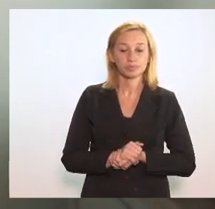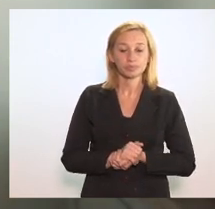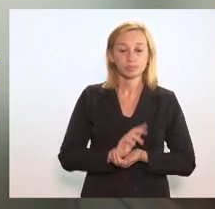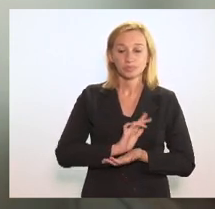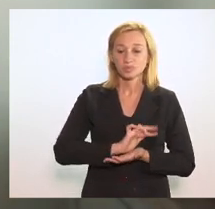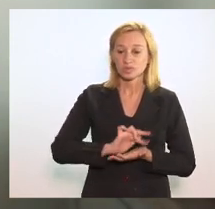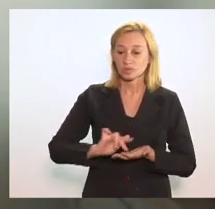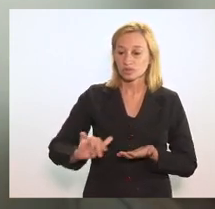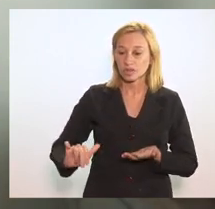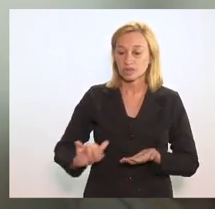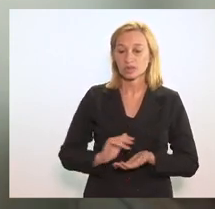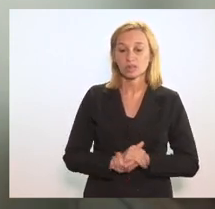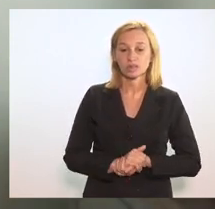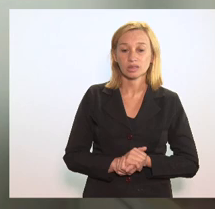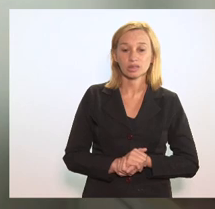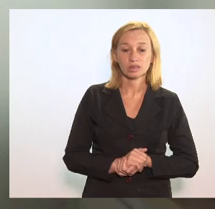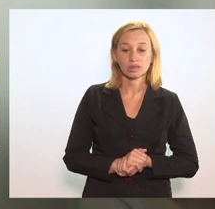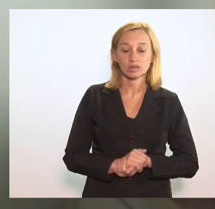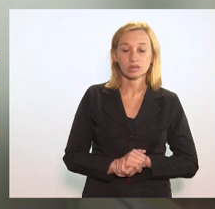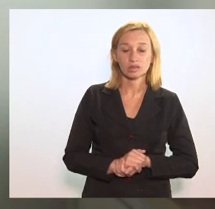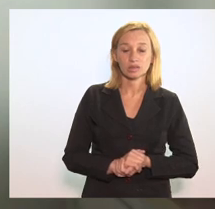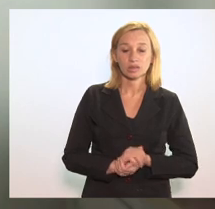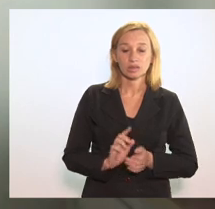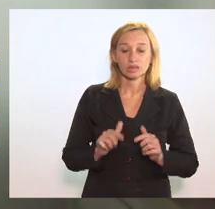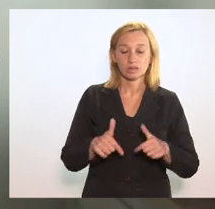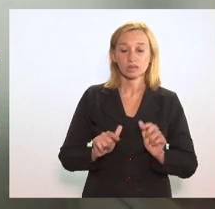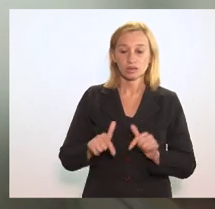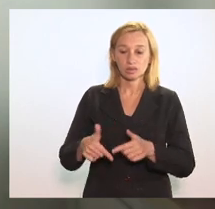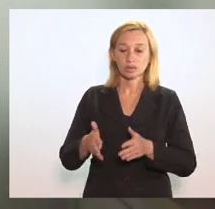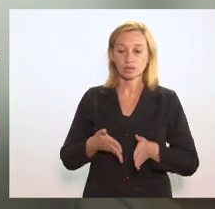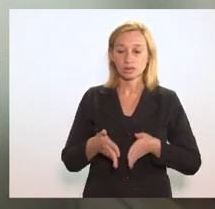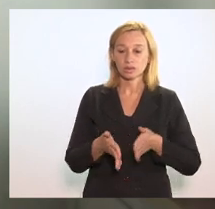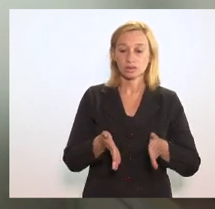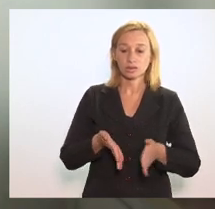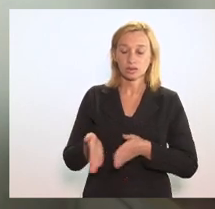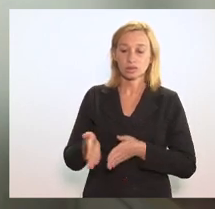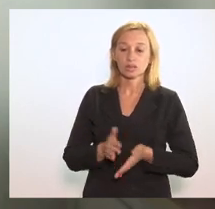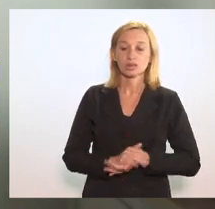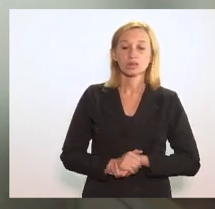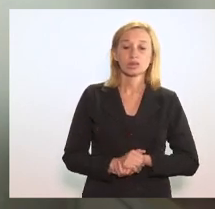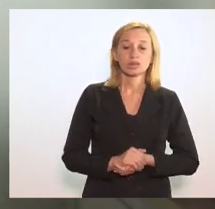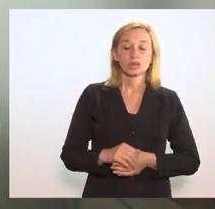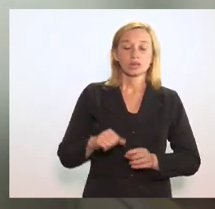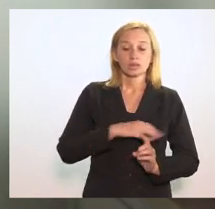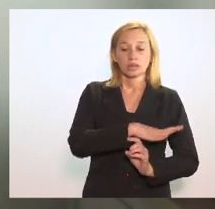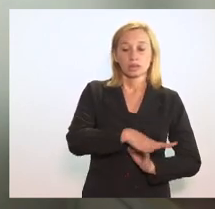diversas demandas de diversos segmentos da sociedade brasileira,